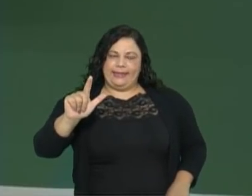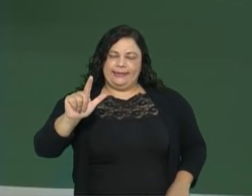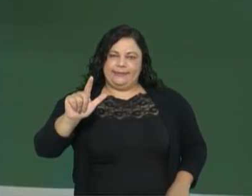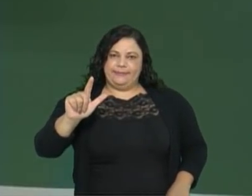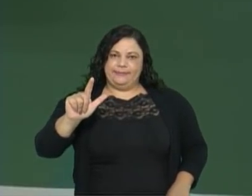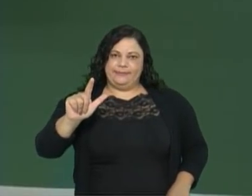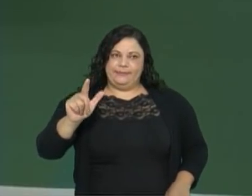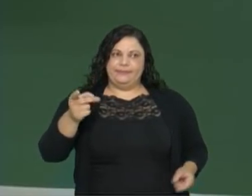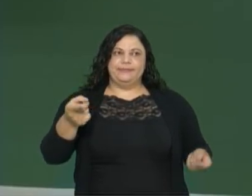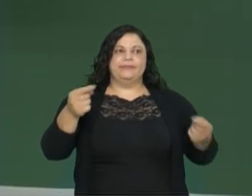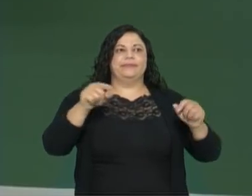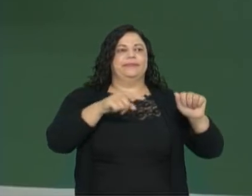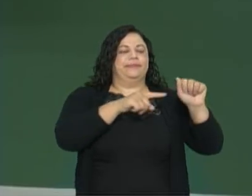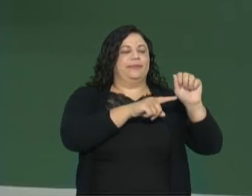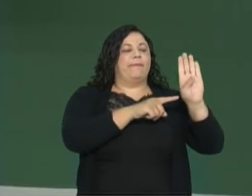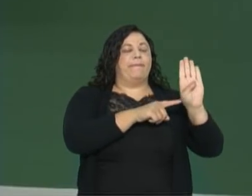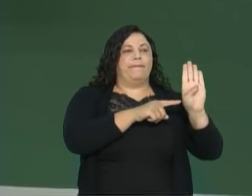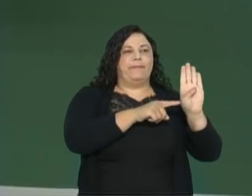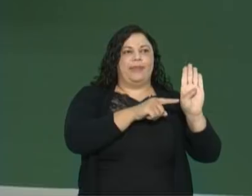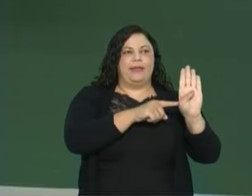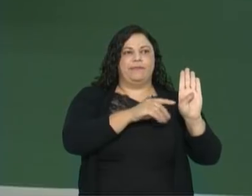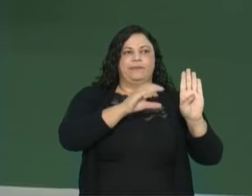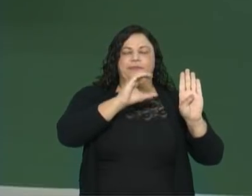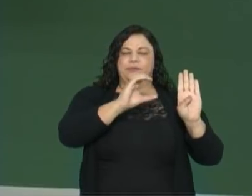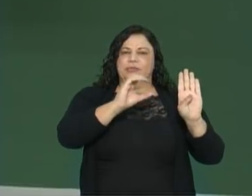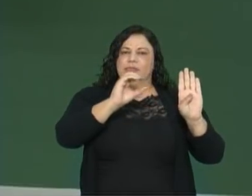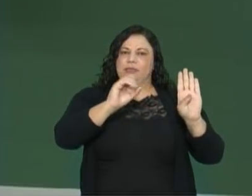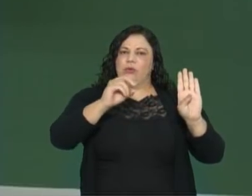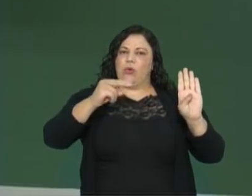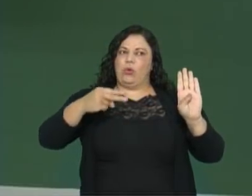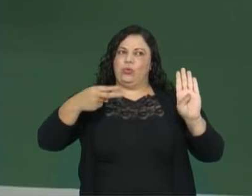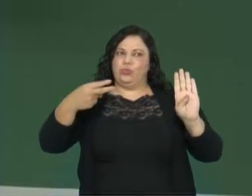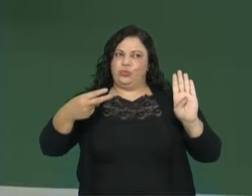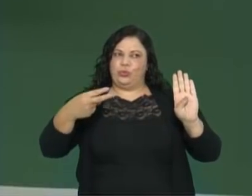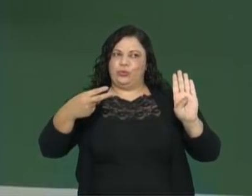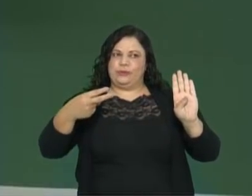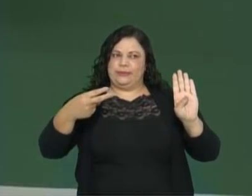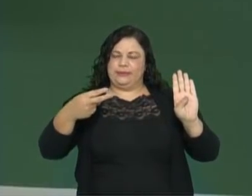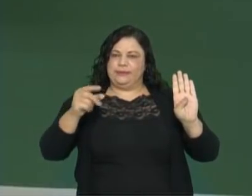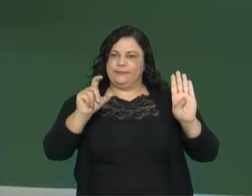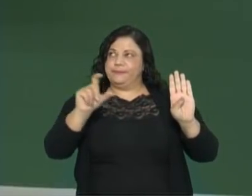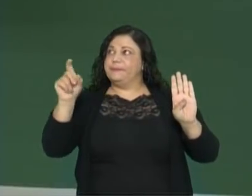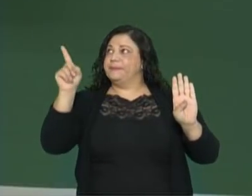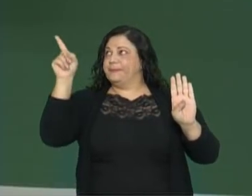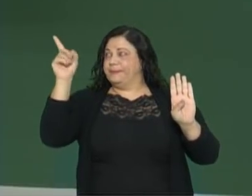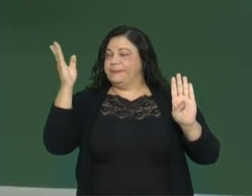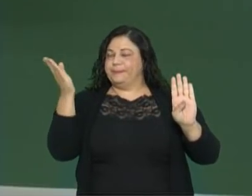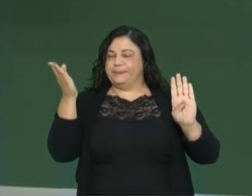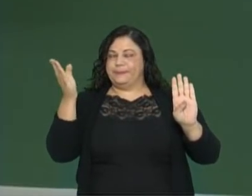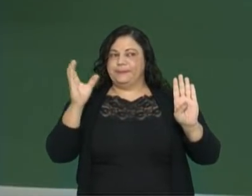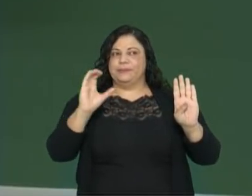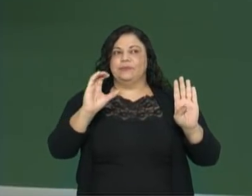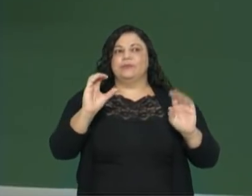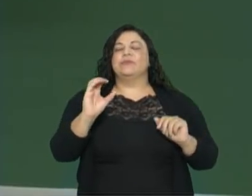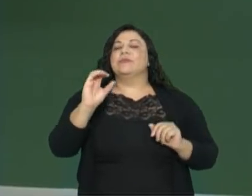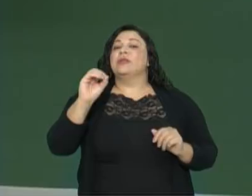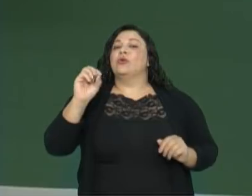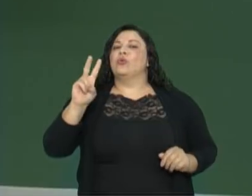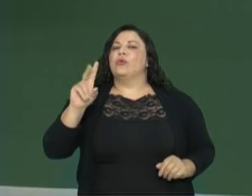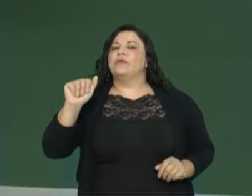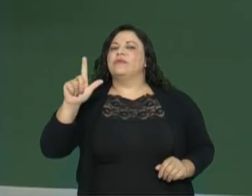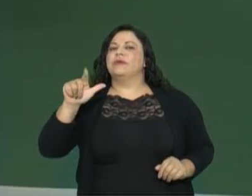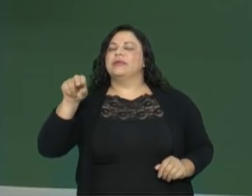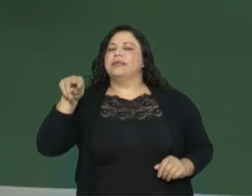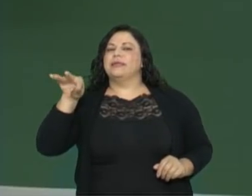iônica. Carbono e oxigênio. Não metal com não metal, covalente. Hidrogênio